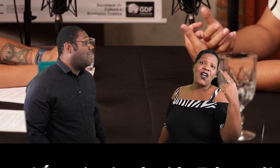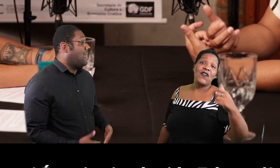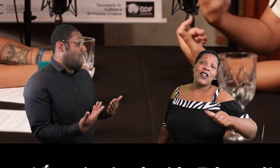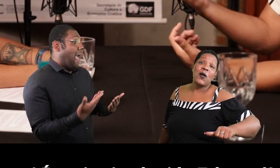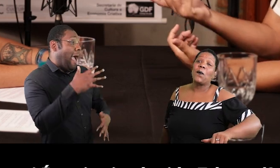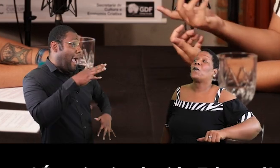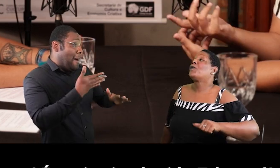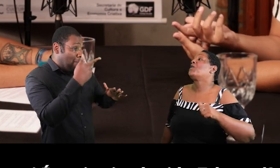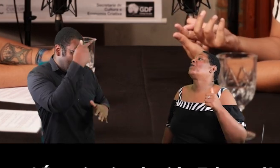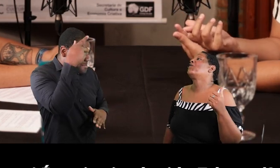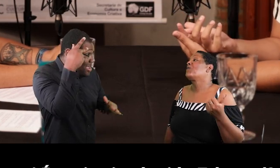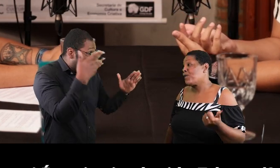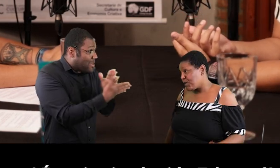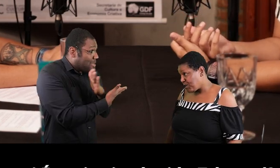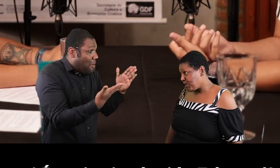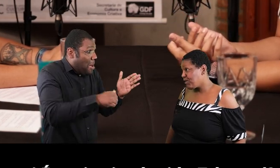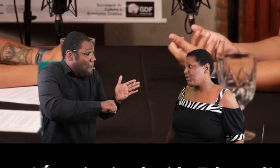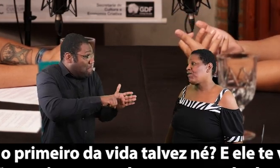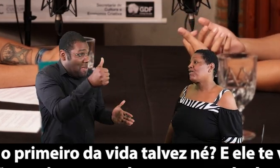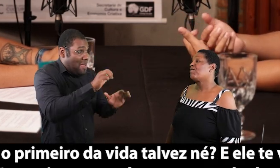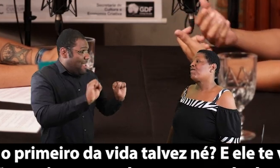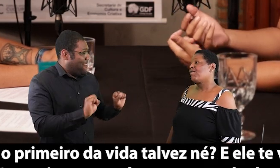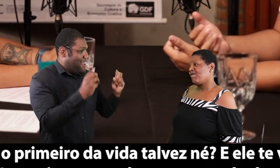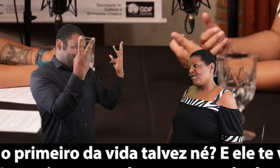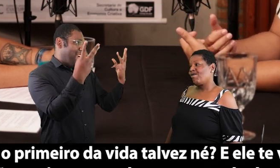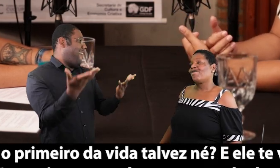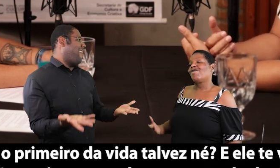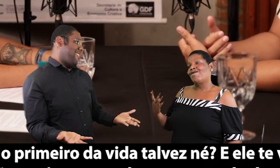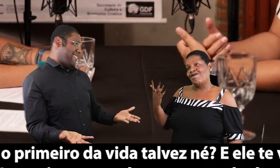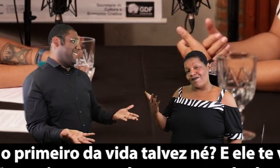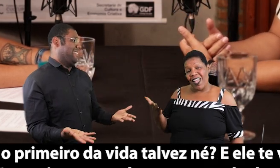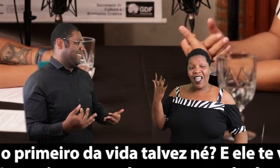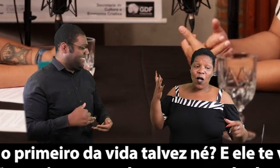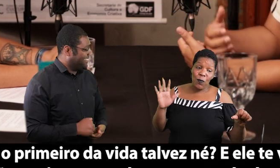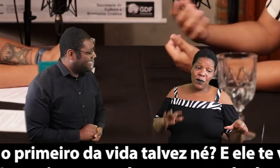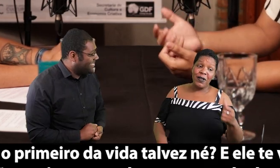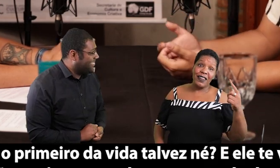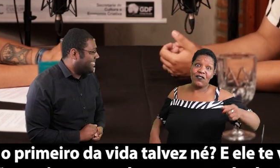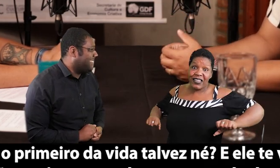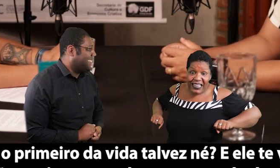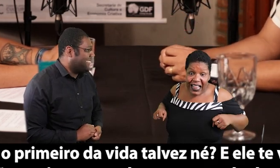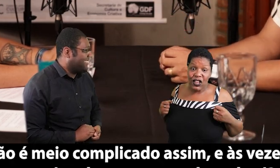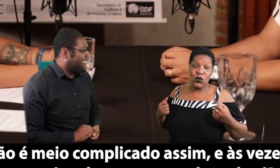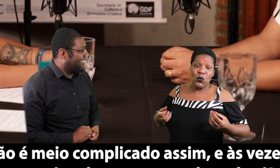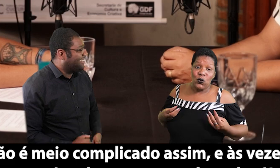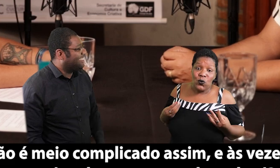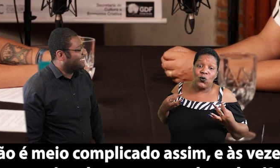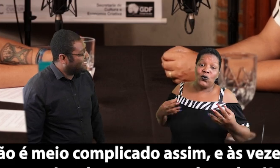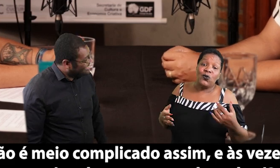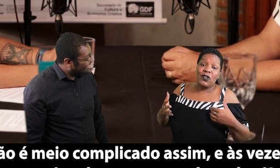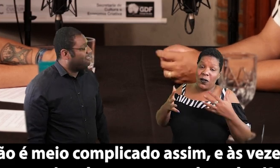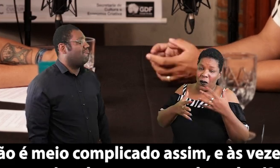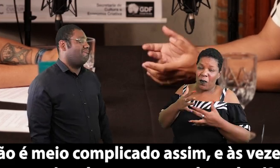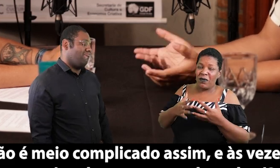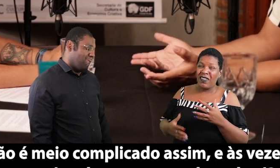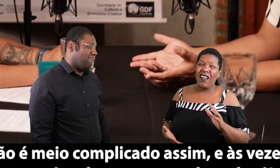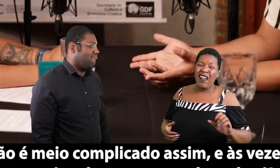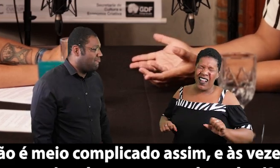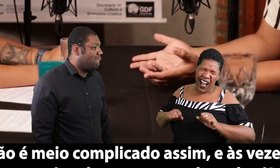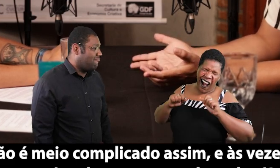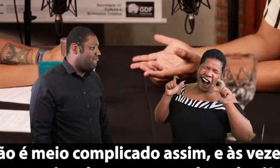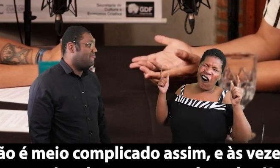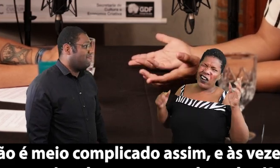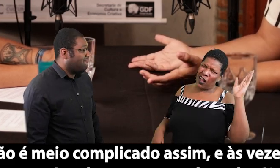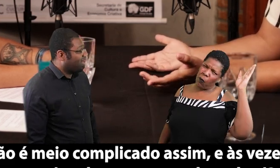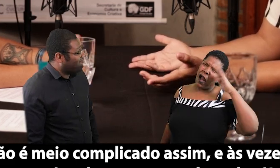na vida. É o primeiro da vida, talvez, né? E ele te venera, então você tem que dar sempre tudo ali de si, então é meio complicado, assim. E às vezes a gente tá